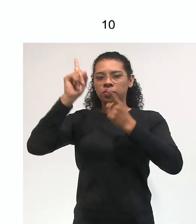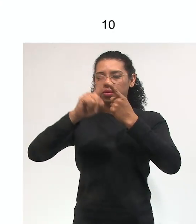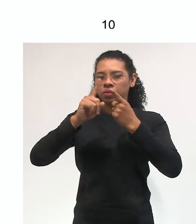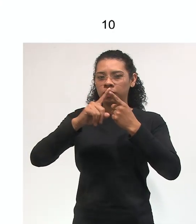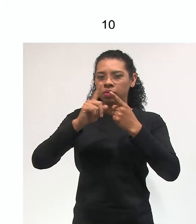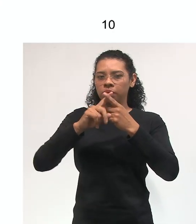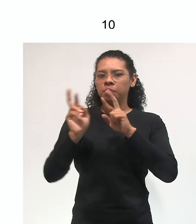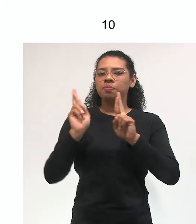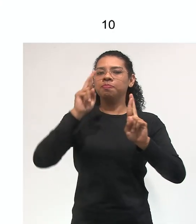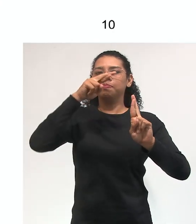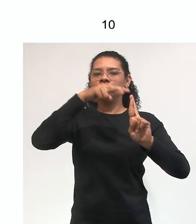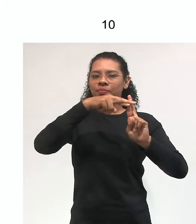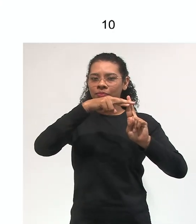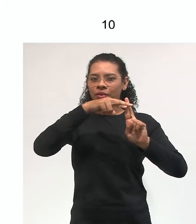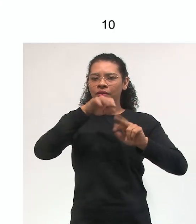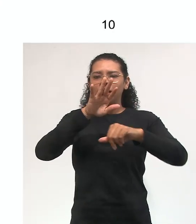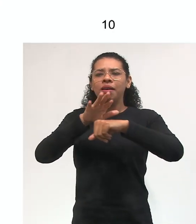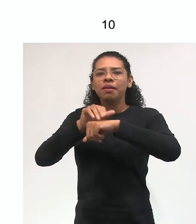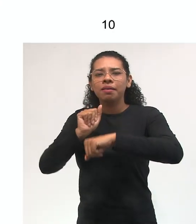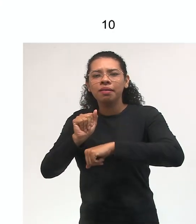classe social, né? Ideologia,